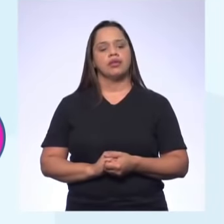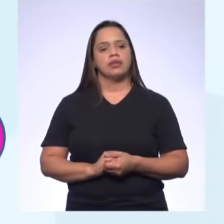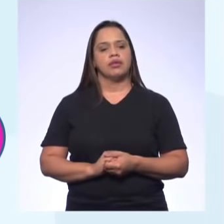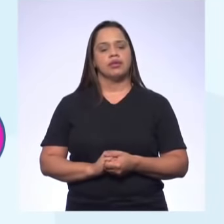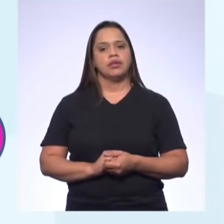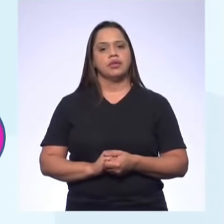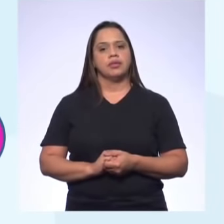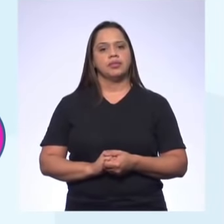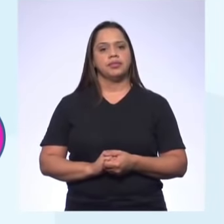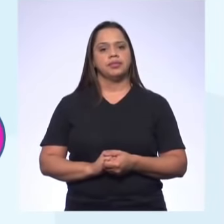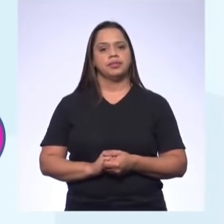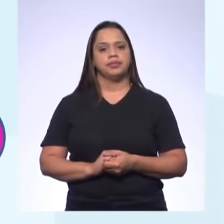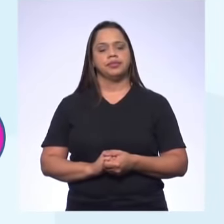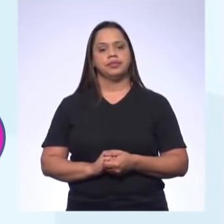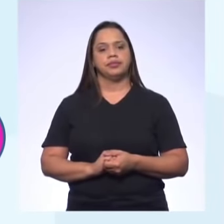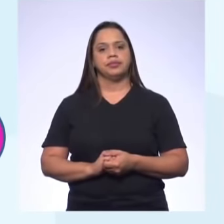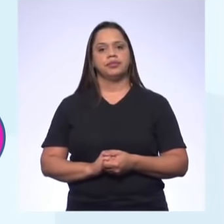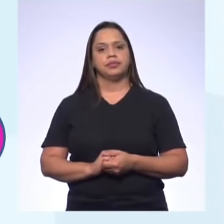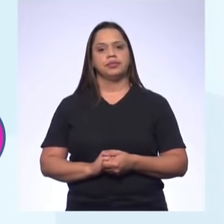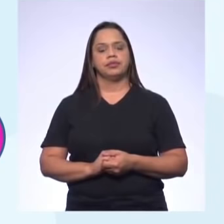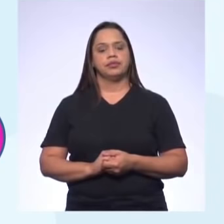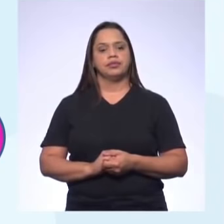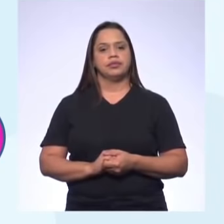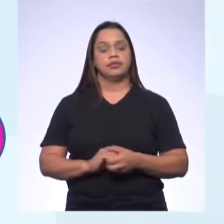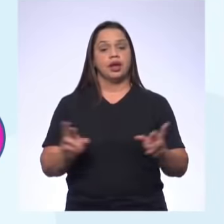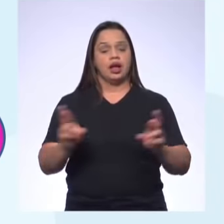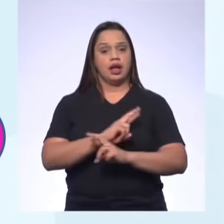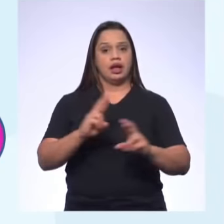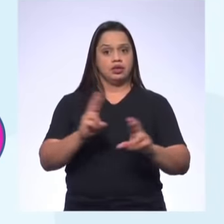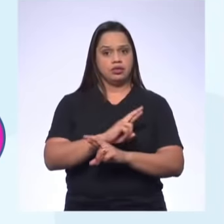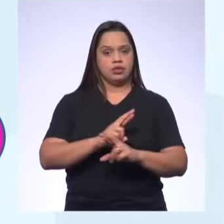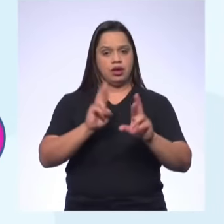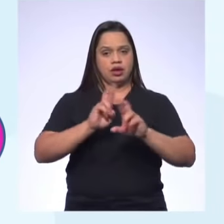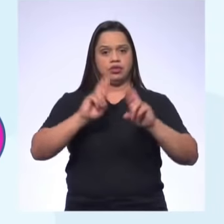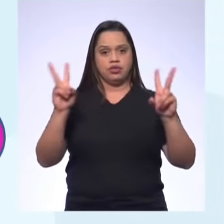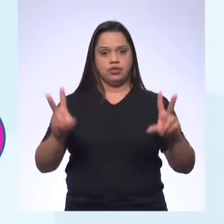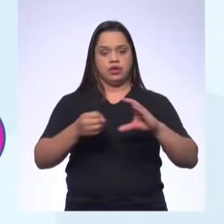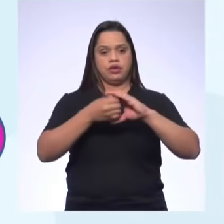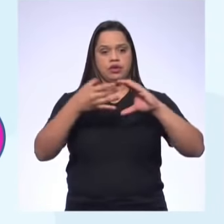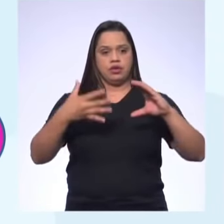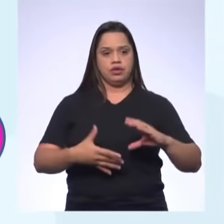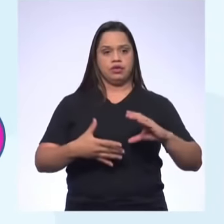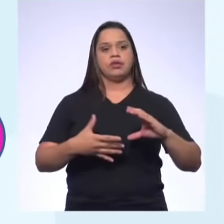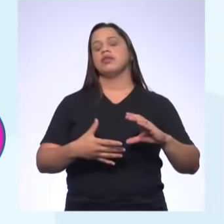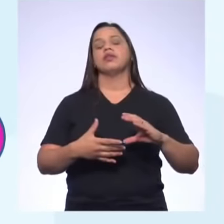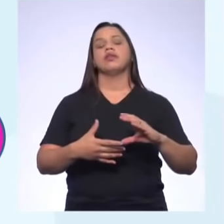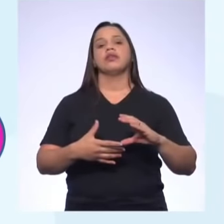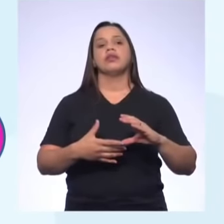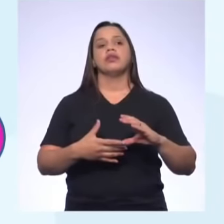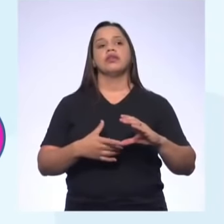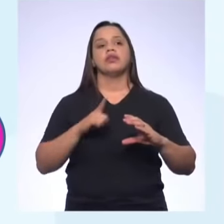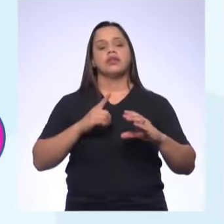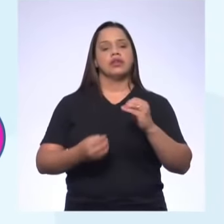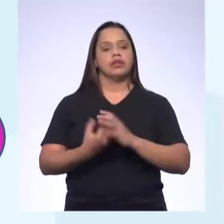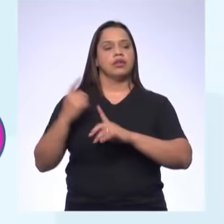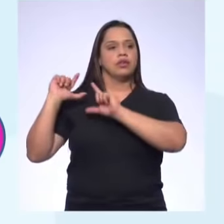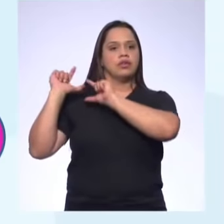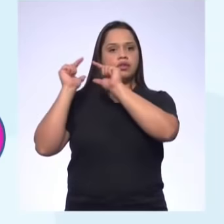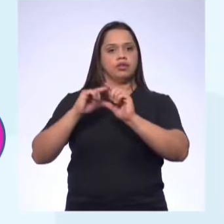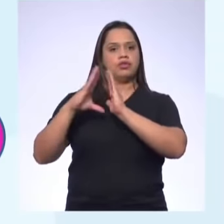to generic oranges. Relacionar características das origens